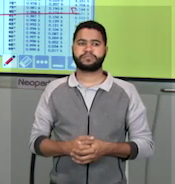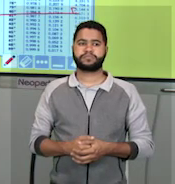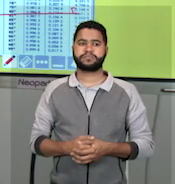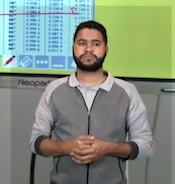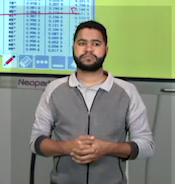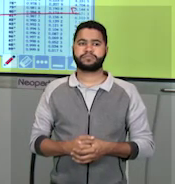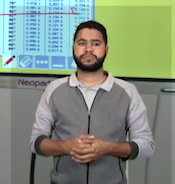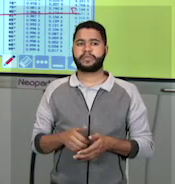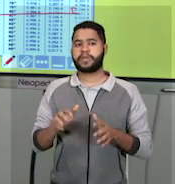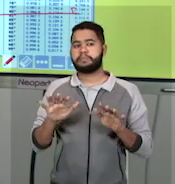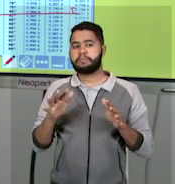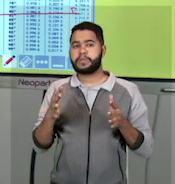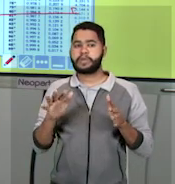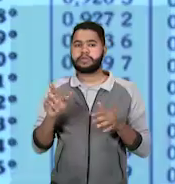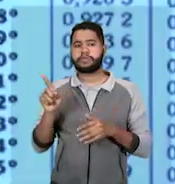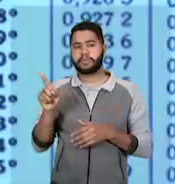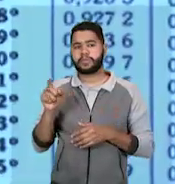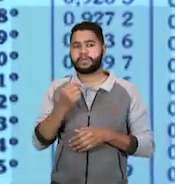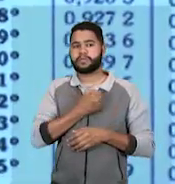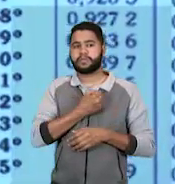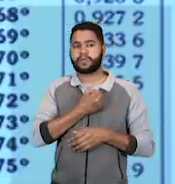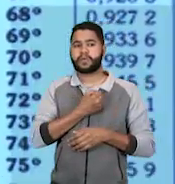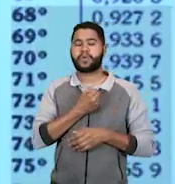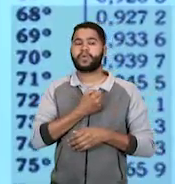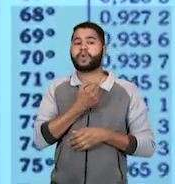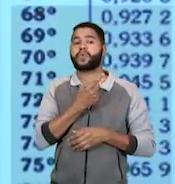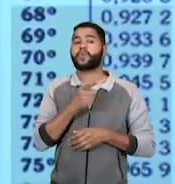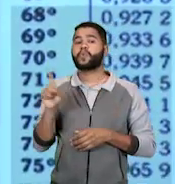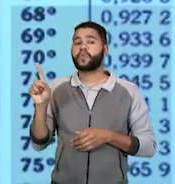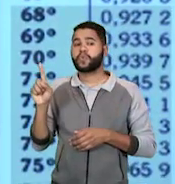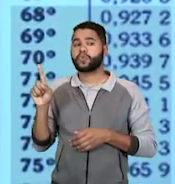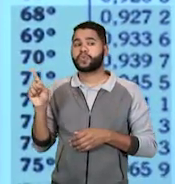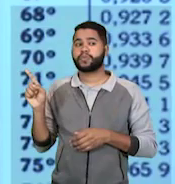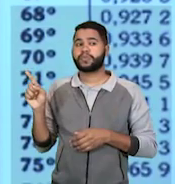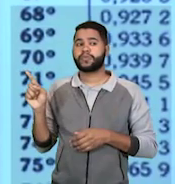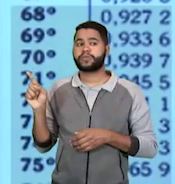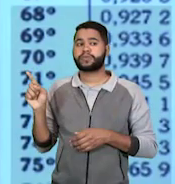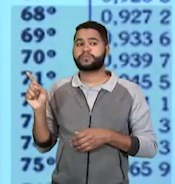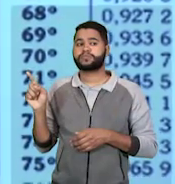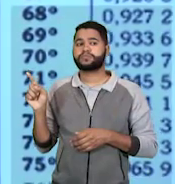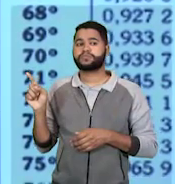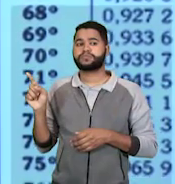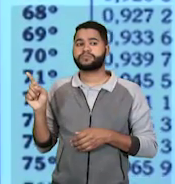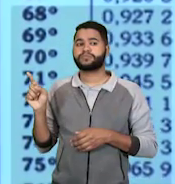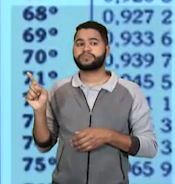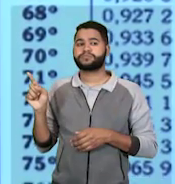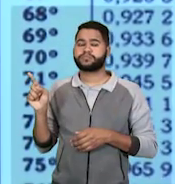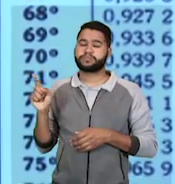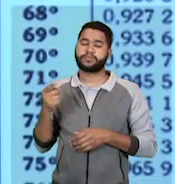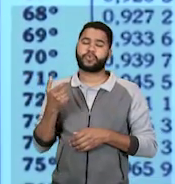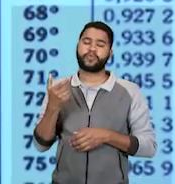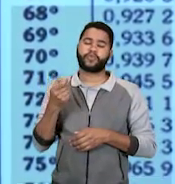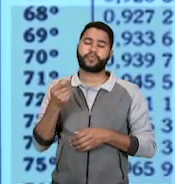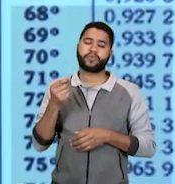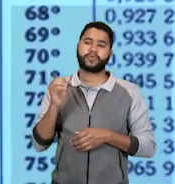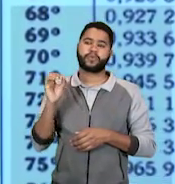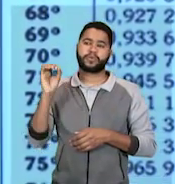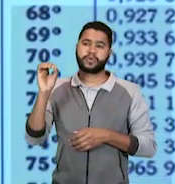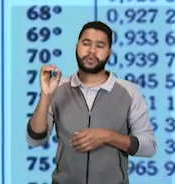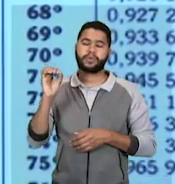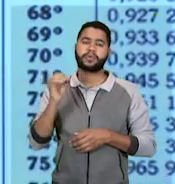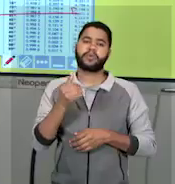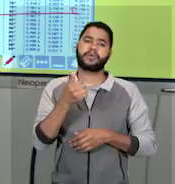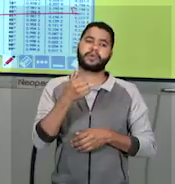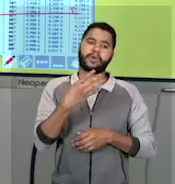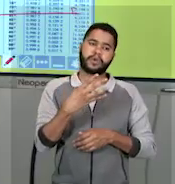0,37, mais ou menos esse valor aqui, ó. Então, aquele último ângulo lá vai ser 20 graus. Então, está variando entre 14